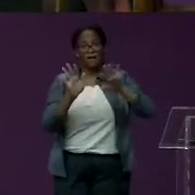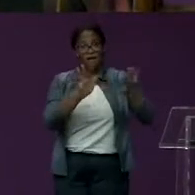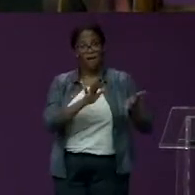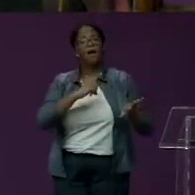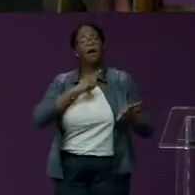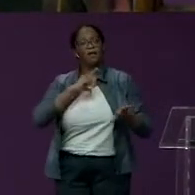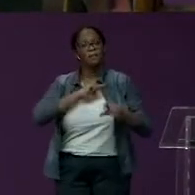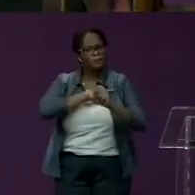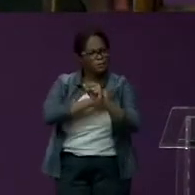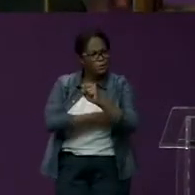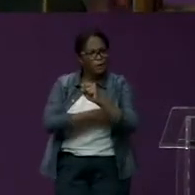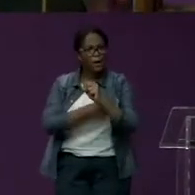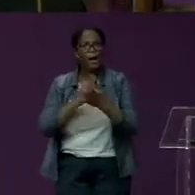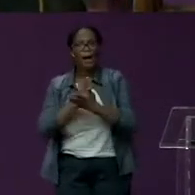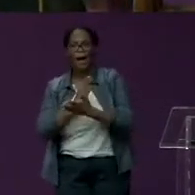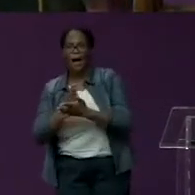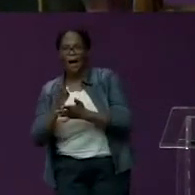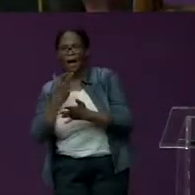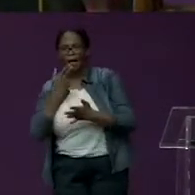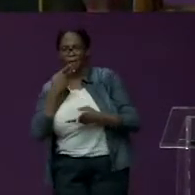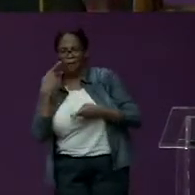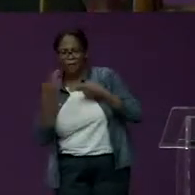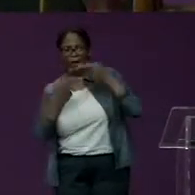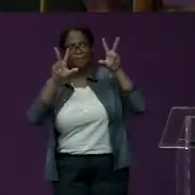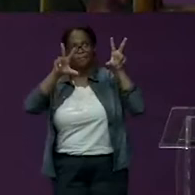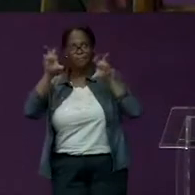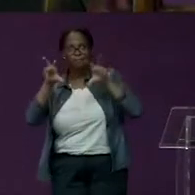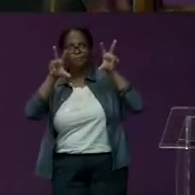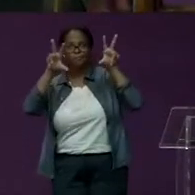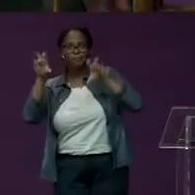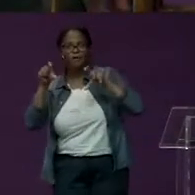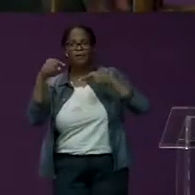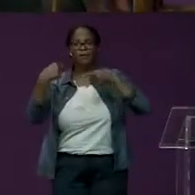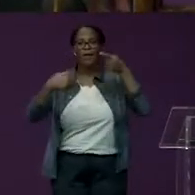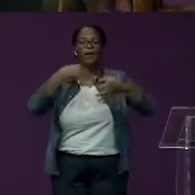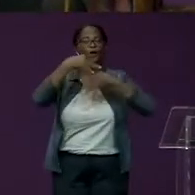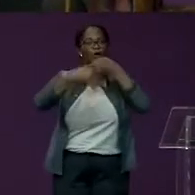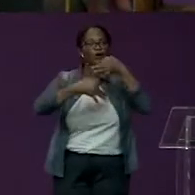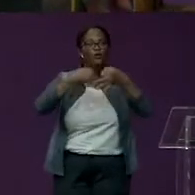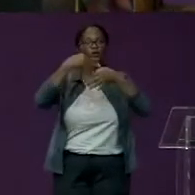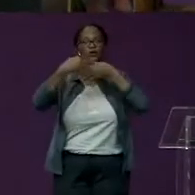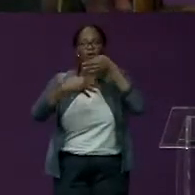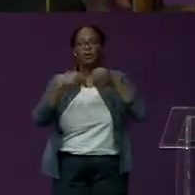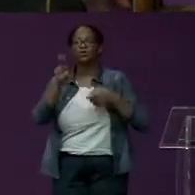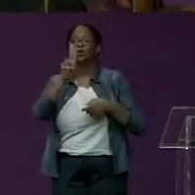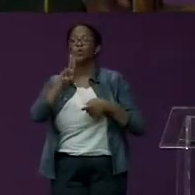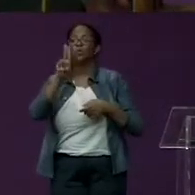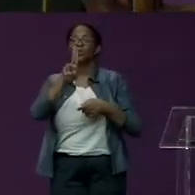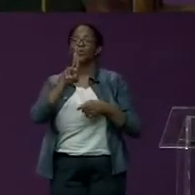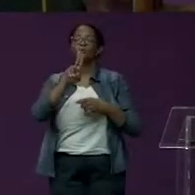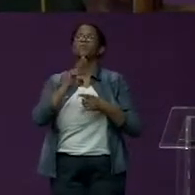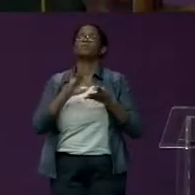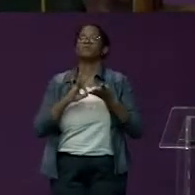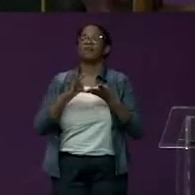que a tendência é falarmos entre os mesmos, né, a crítica que se faz ao uso dessas redes. Enfim, eu acho que nós temos